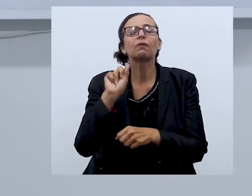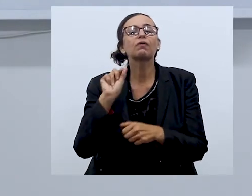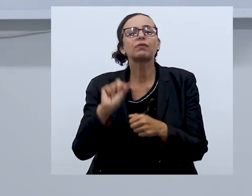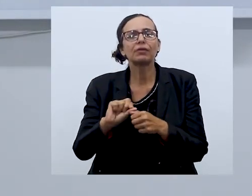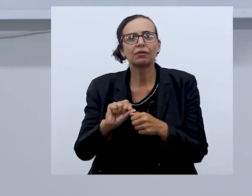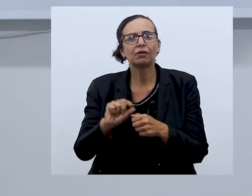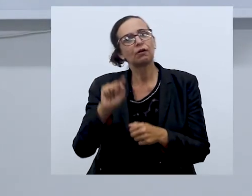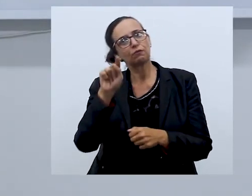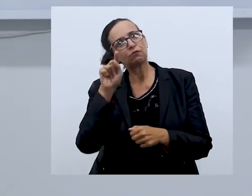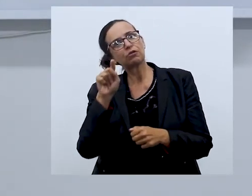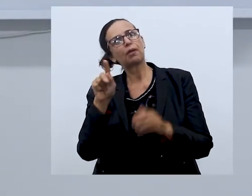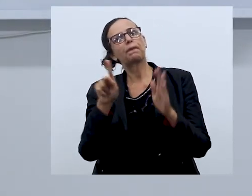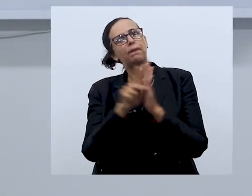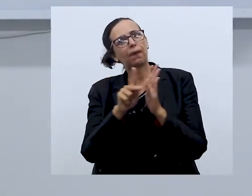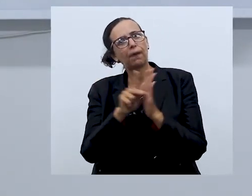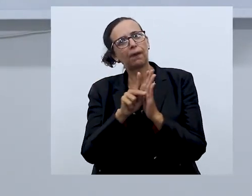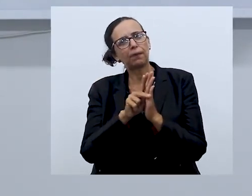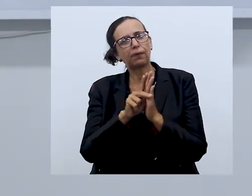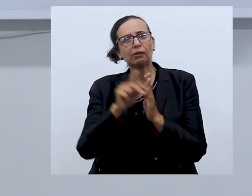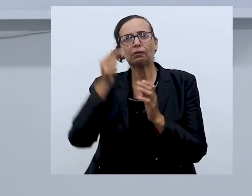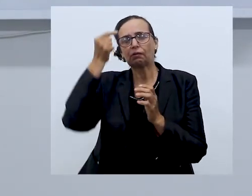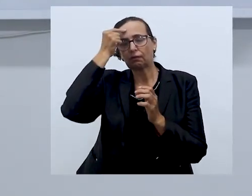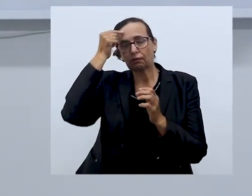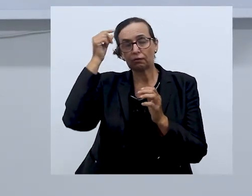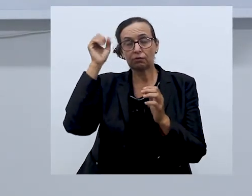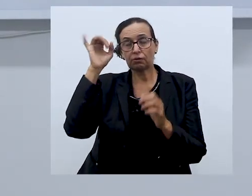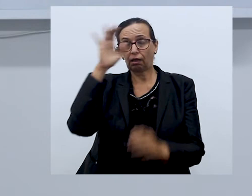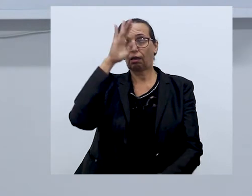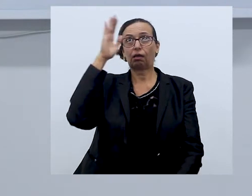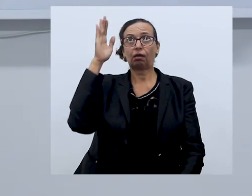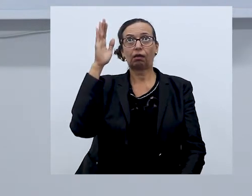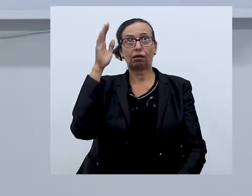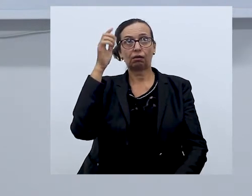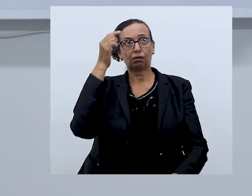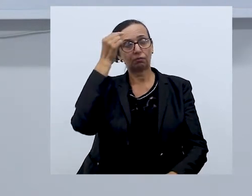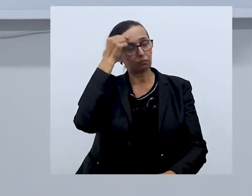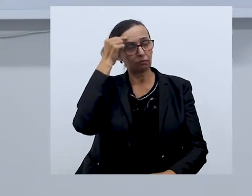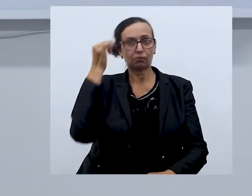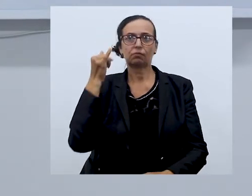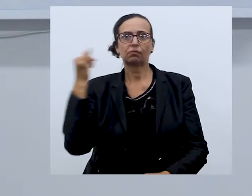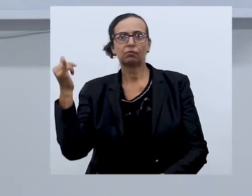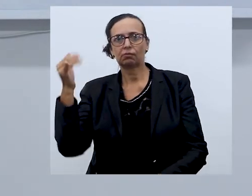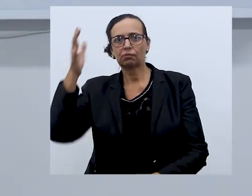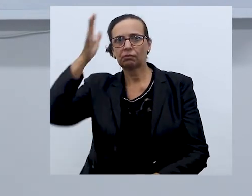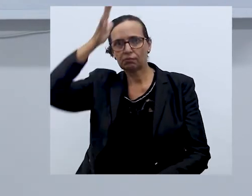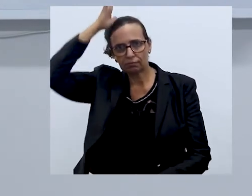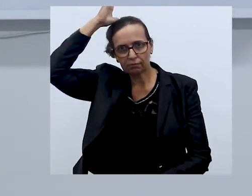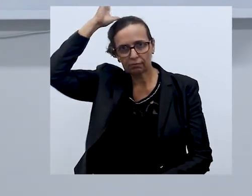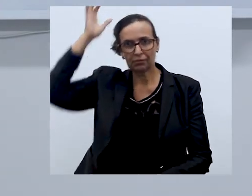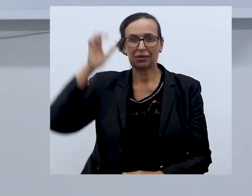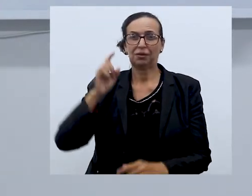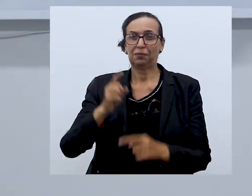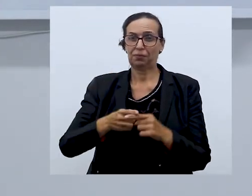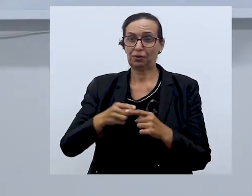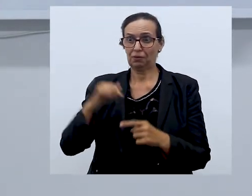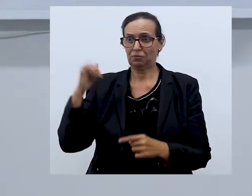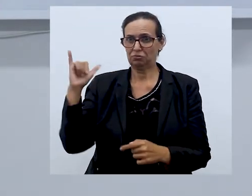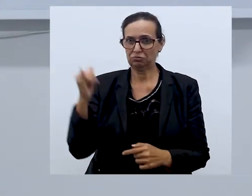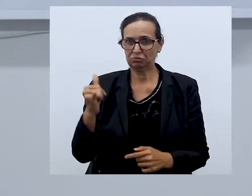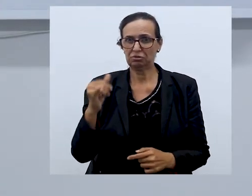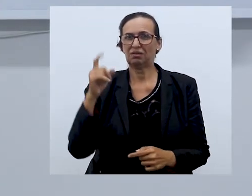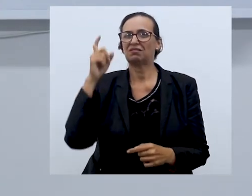o primeiro socorro que deve ser feito é você reganhar essa consciência caso você perca e chamar o